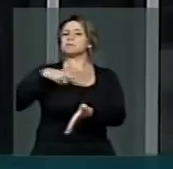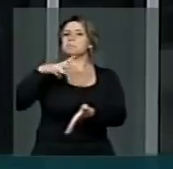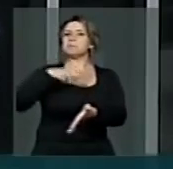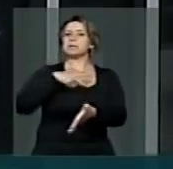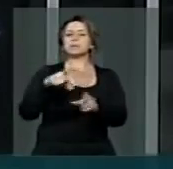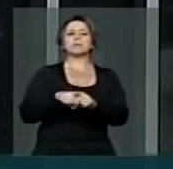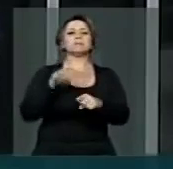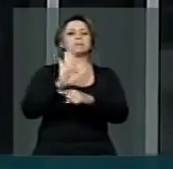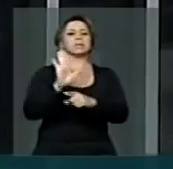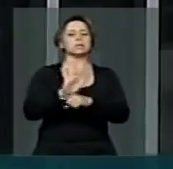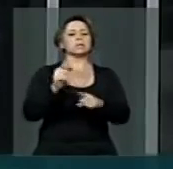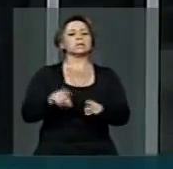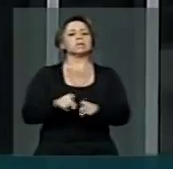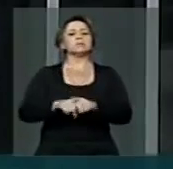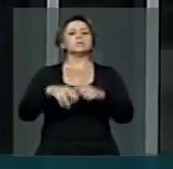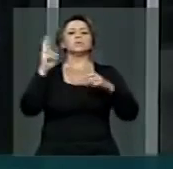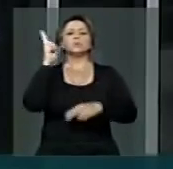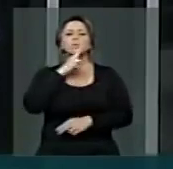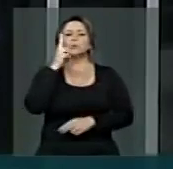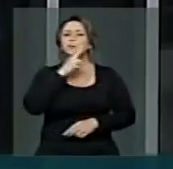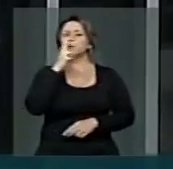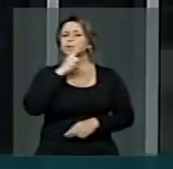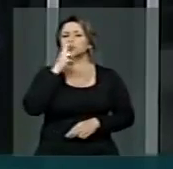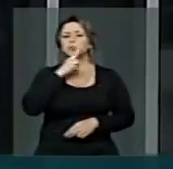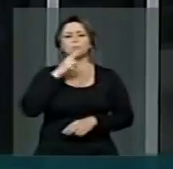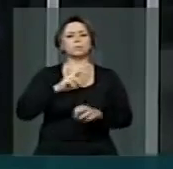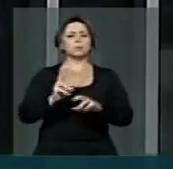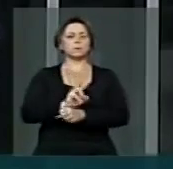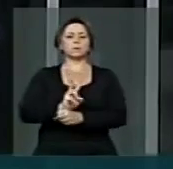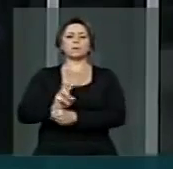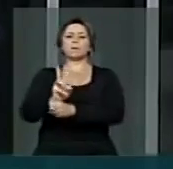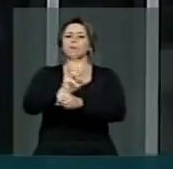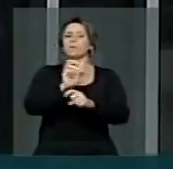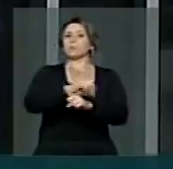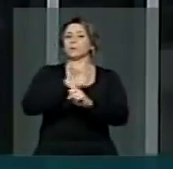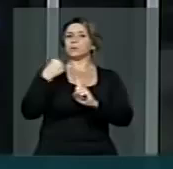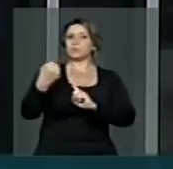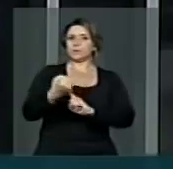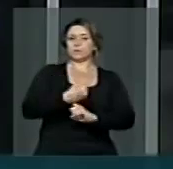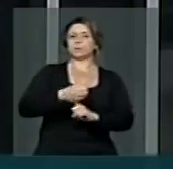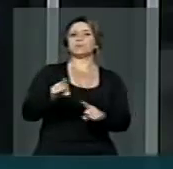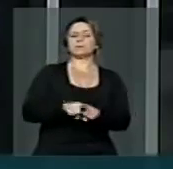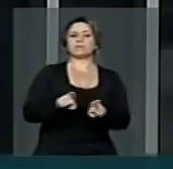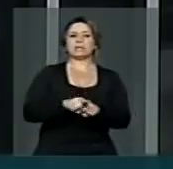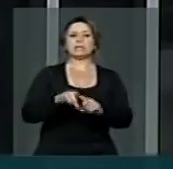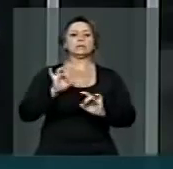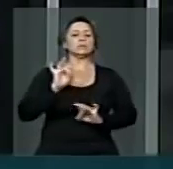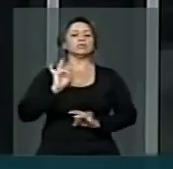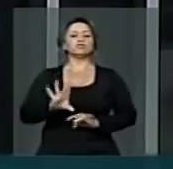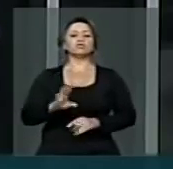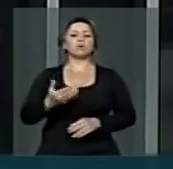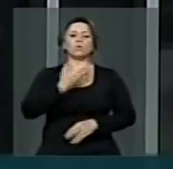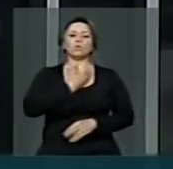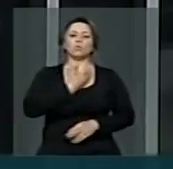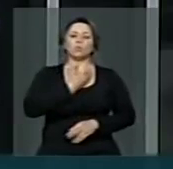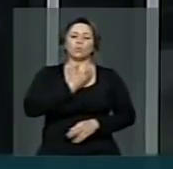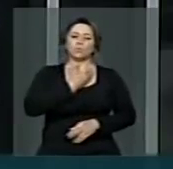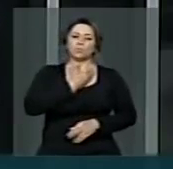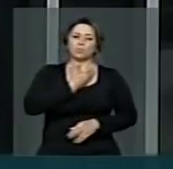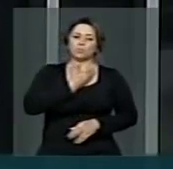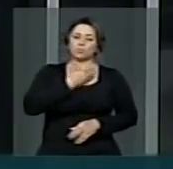que precisa com urgência de controles sociais que só o Estado, legitimado